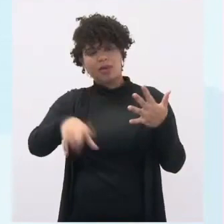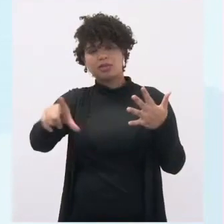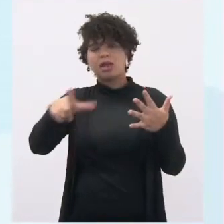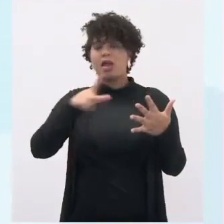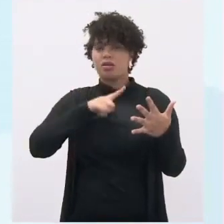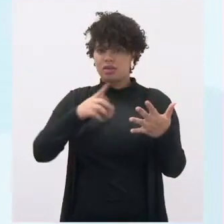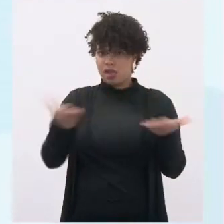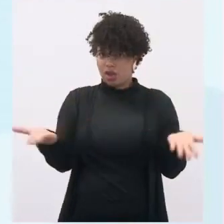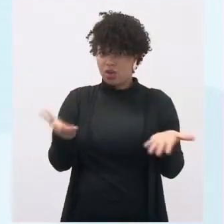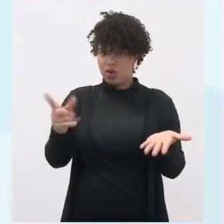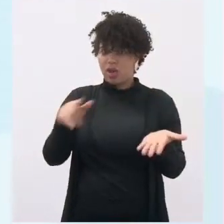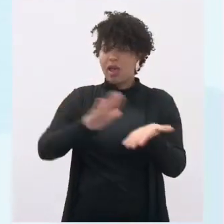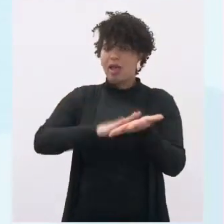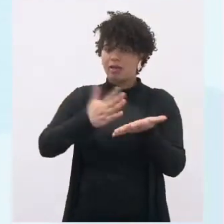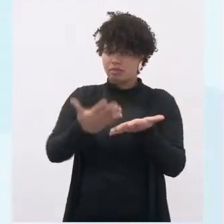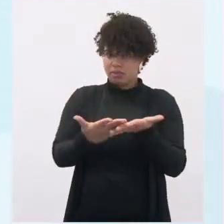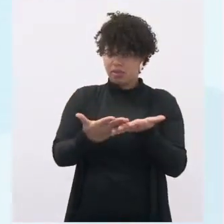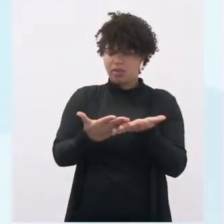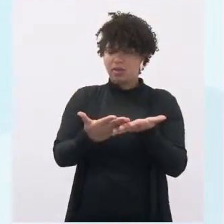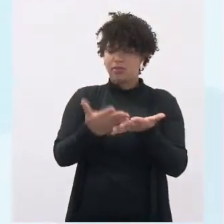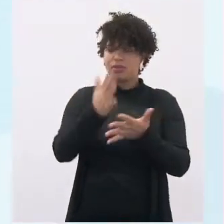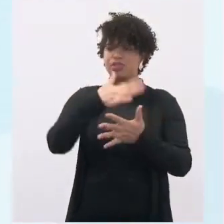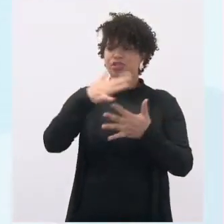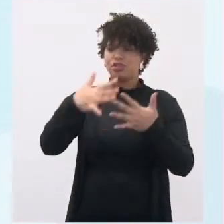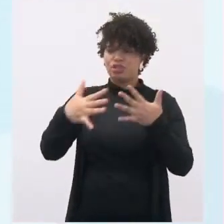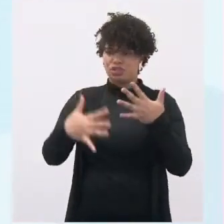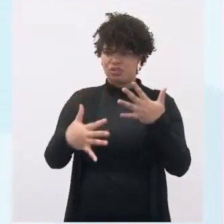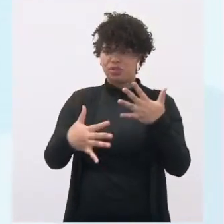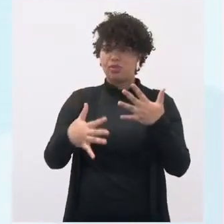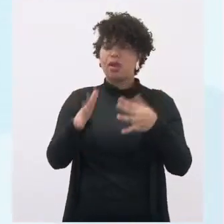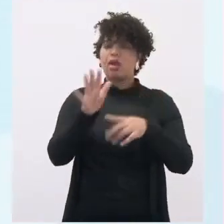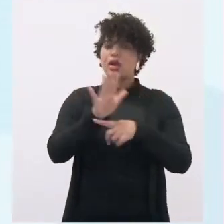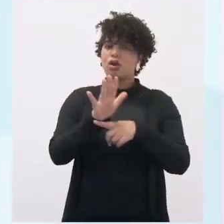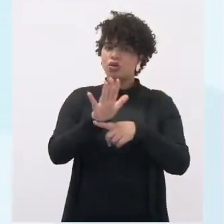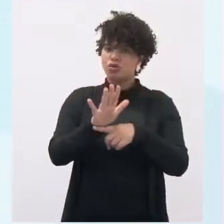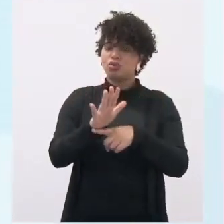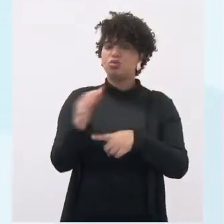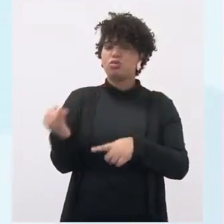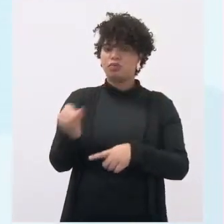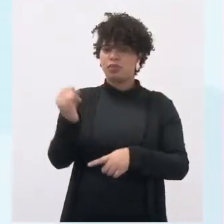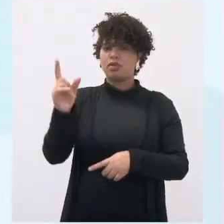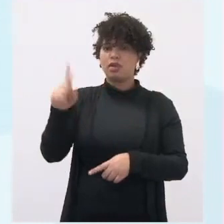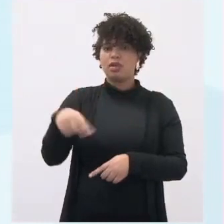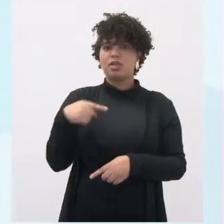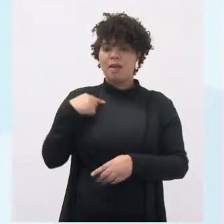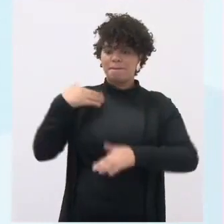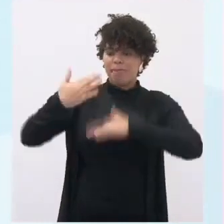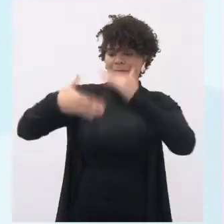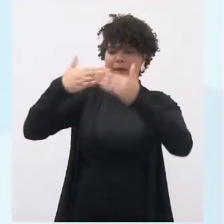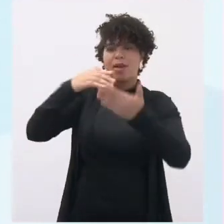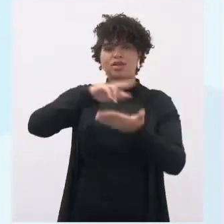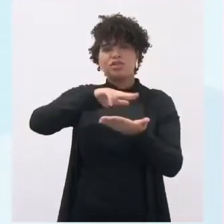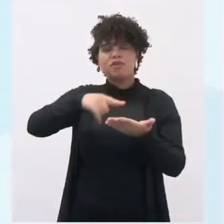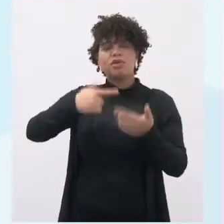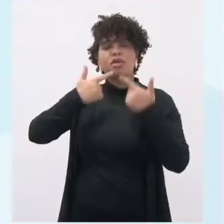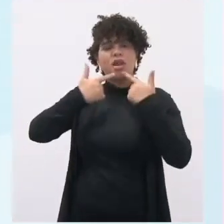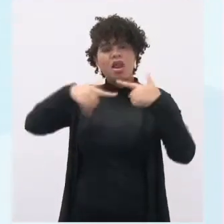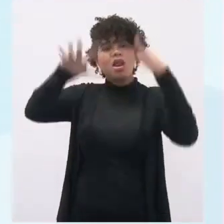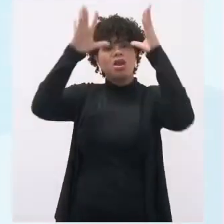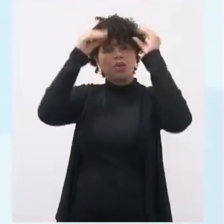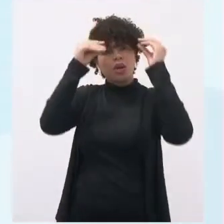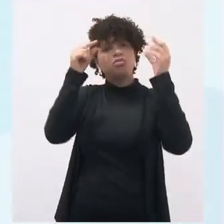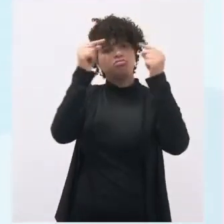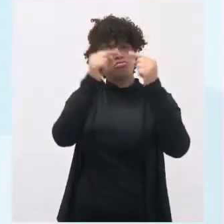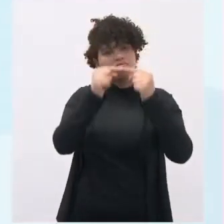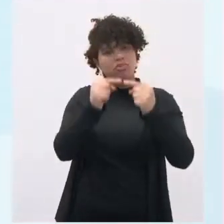aí a Libras, né? Para ajudar também. Então, desenvolver essas várias linguagens faz parte,